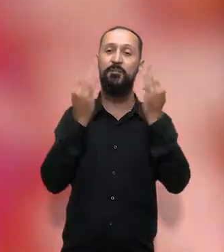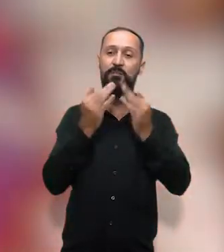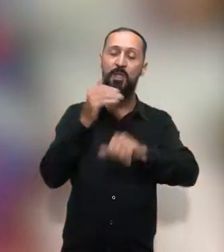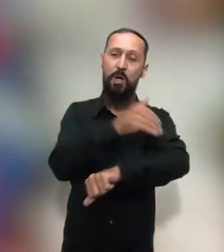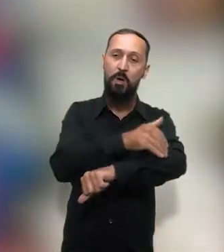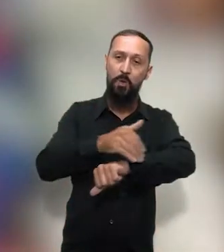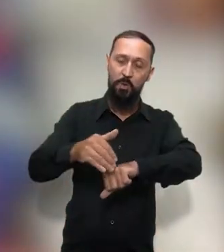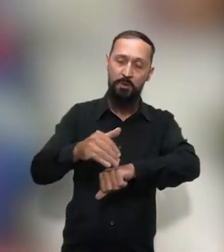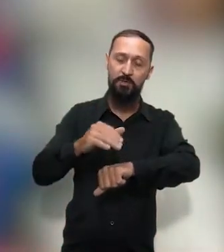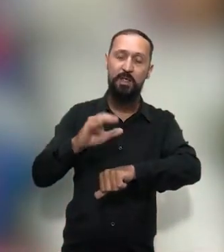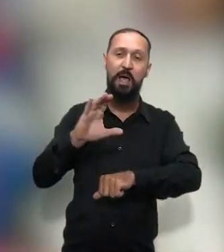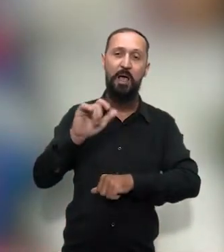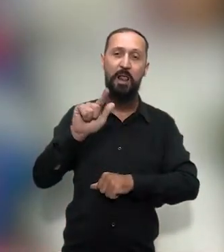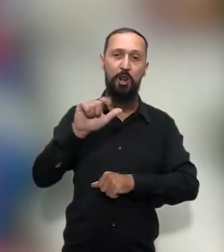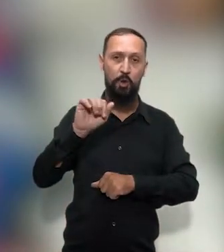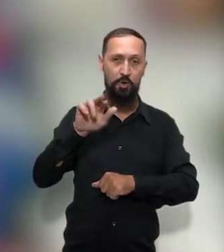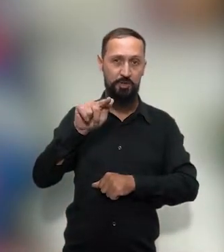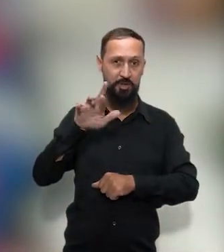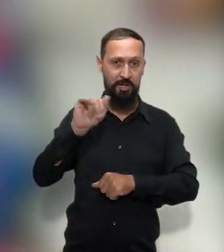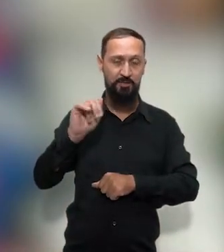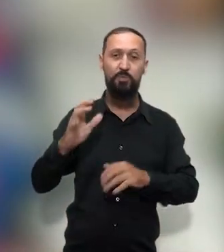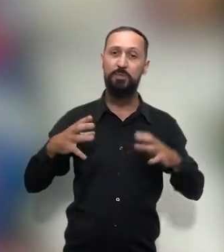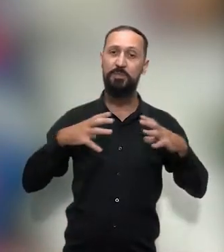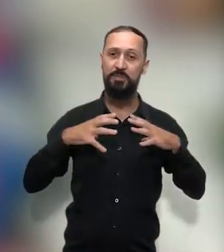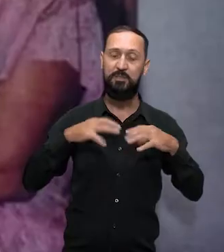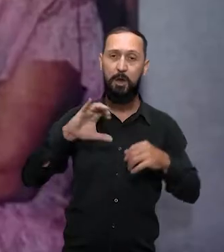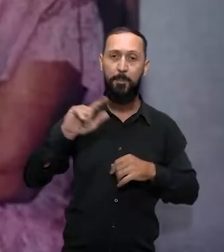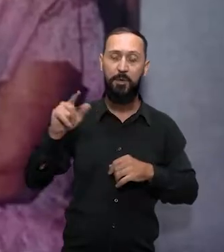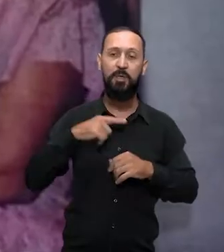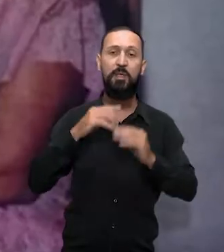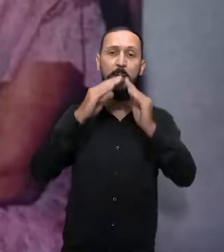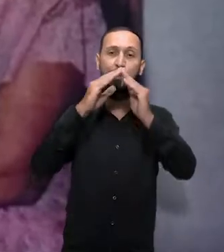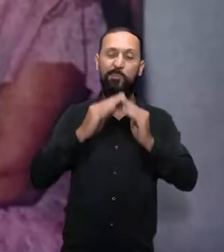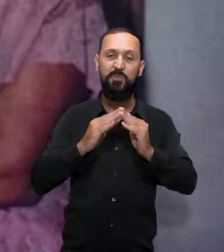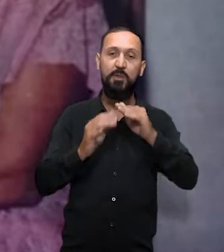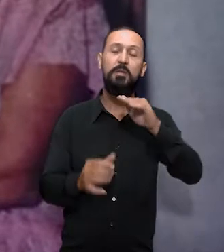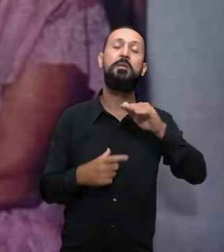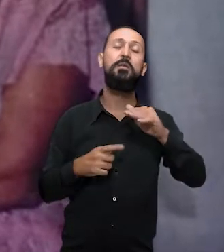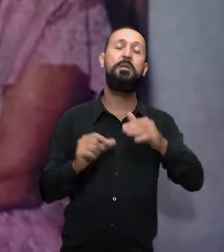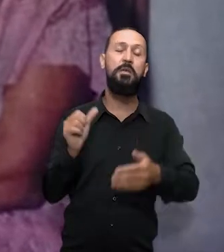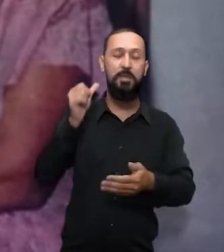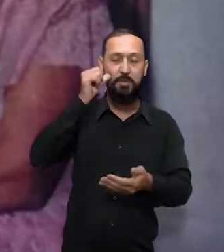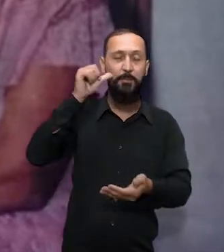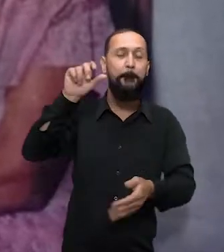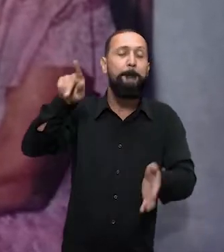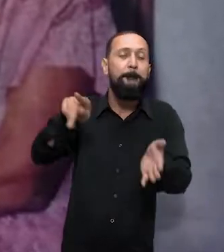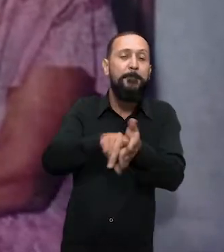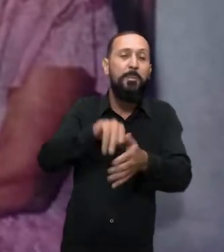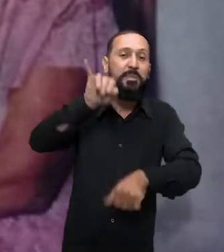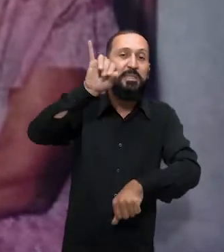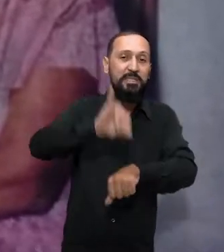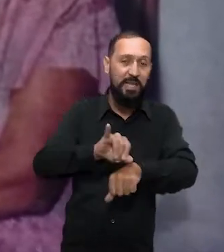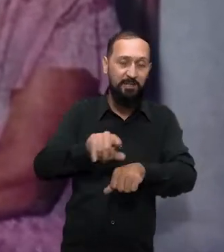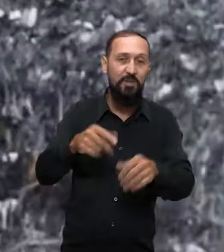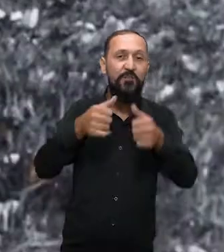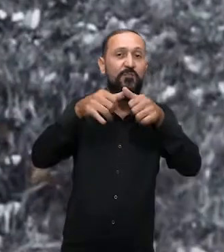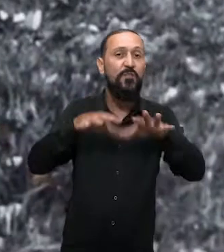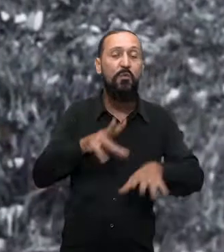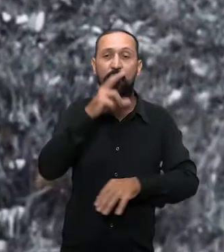sua família na Avenida Calógeras, no centro de Campo Grande, em residência e sede do movimento, que